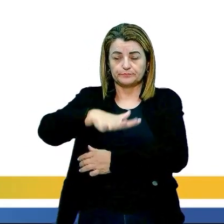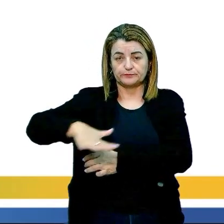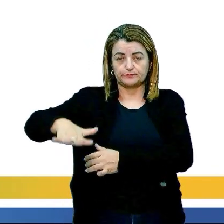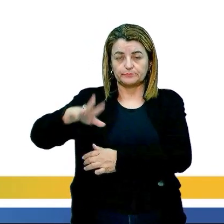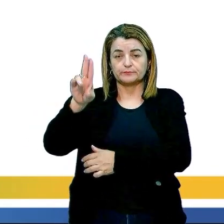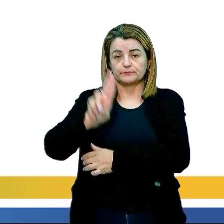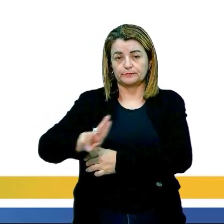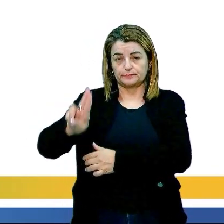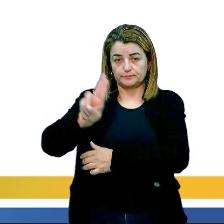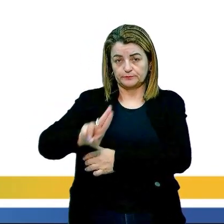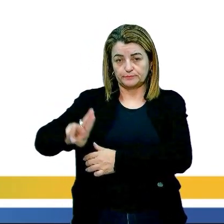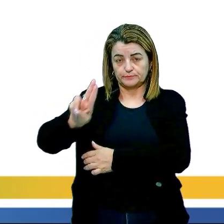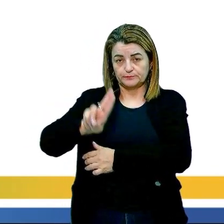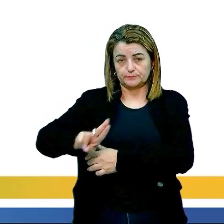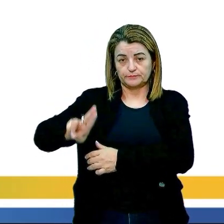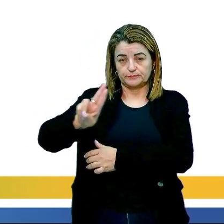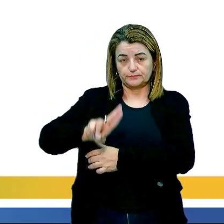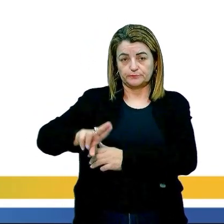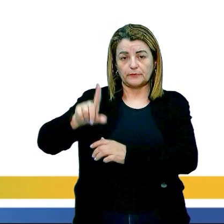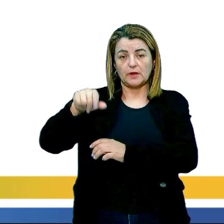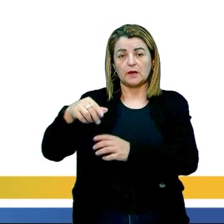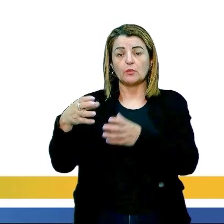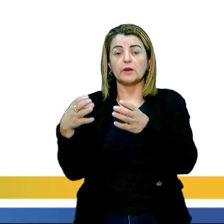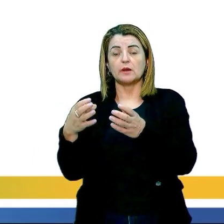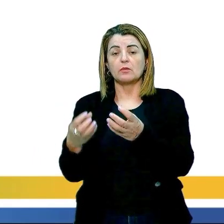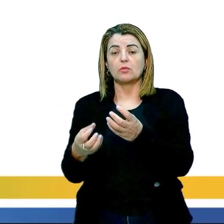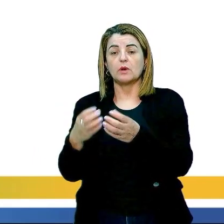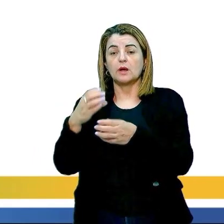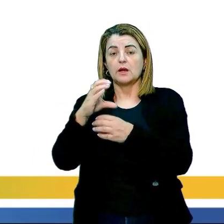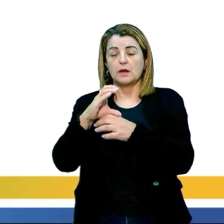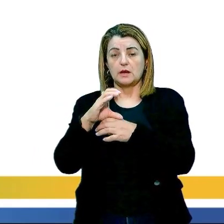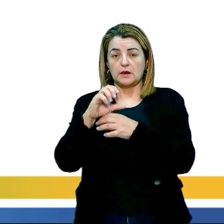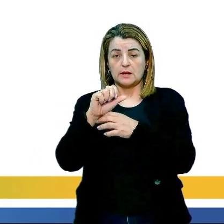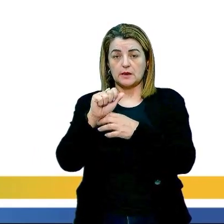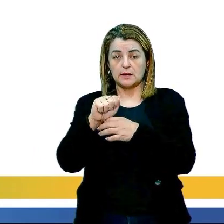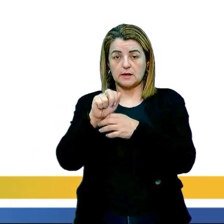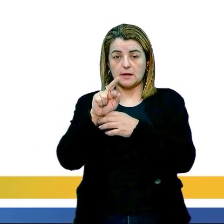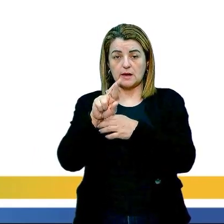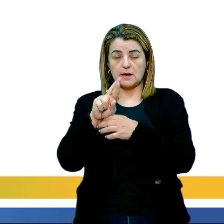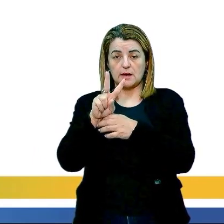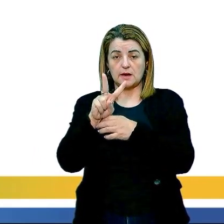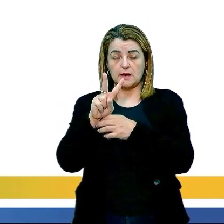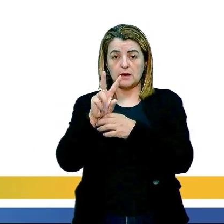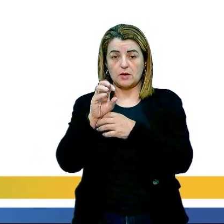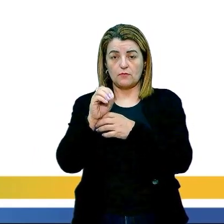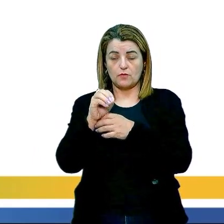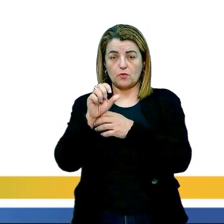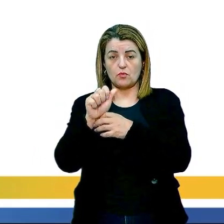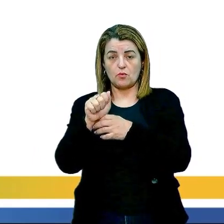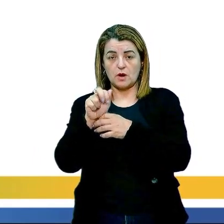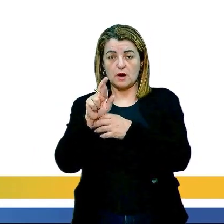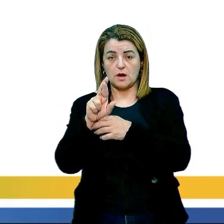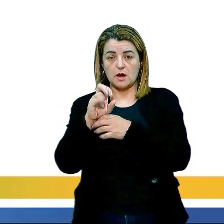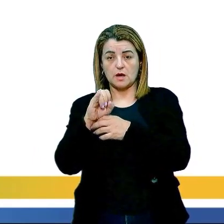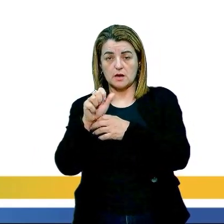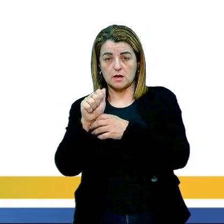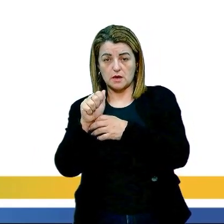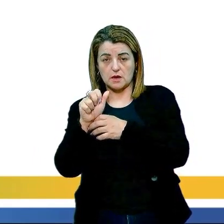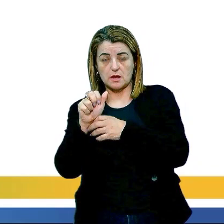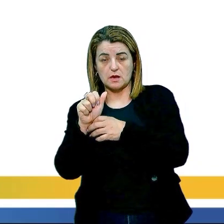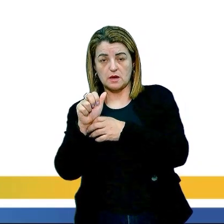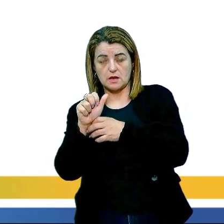sendo utilizadas em carvoarias. Isso aí vale para o cerrado.